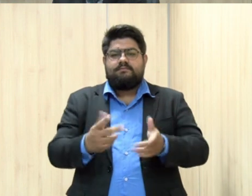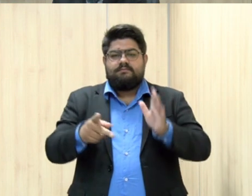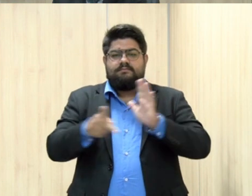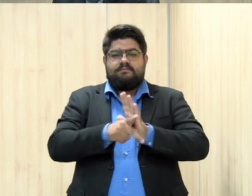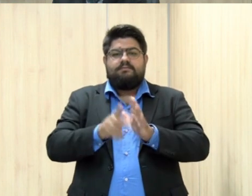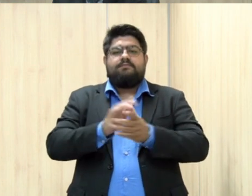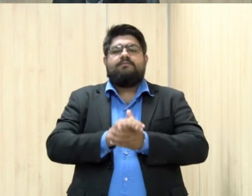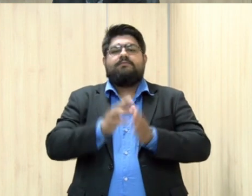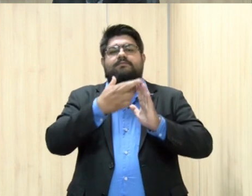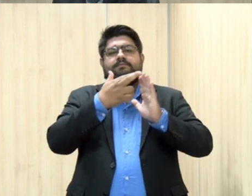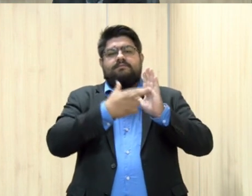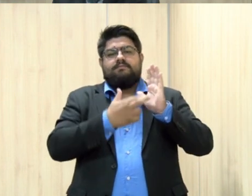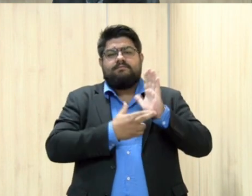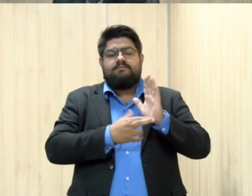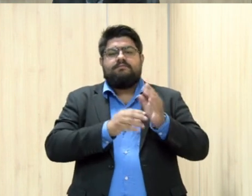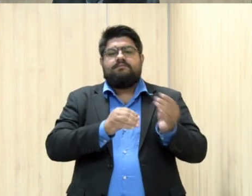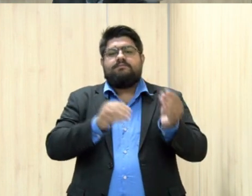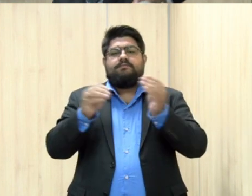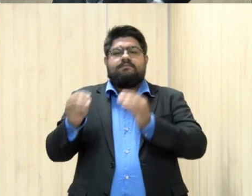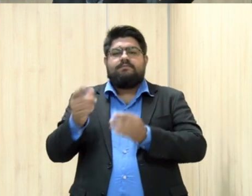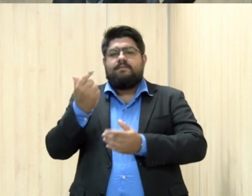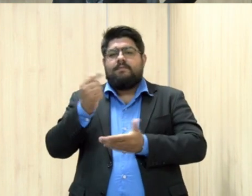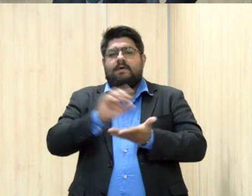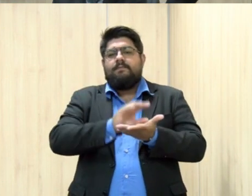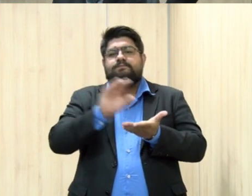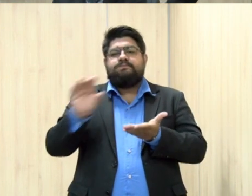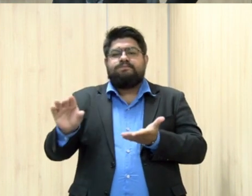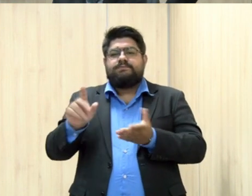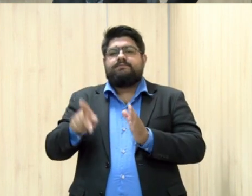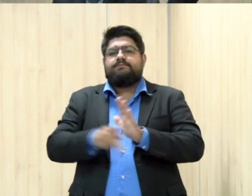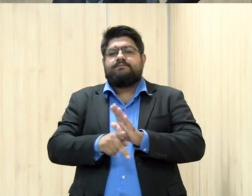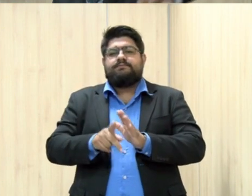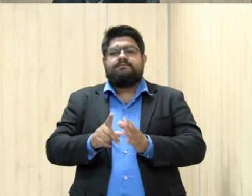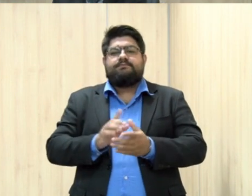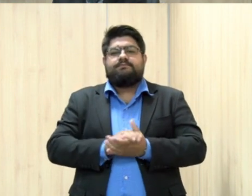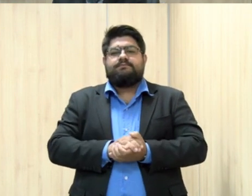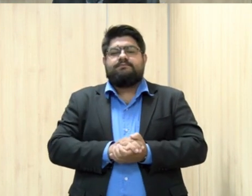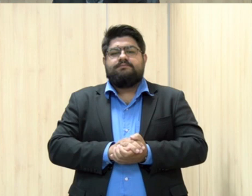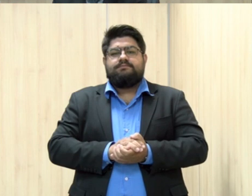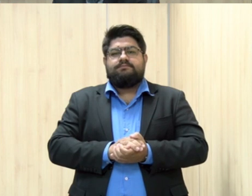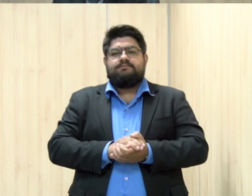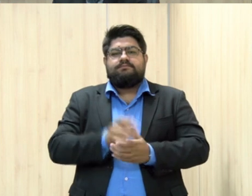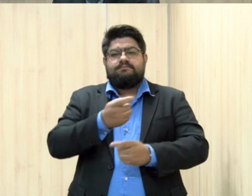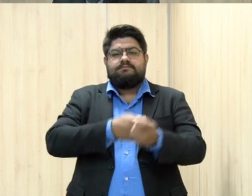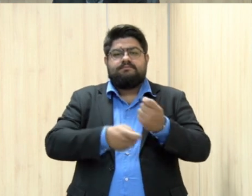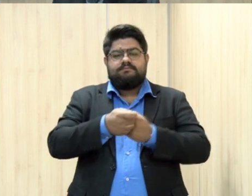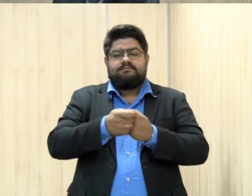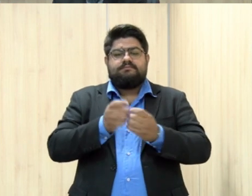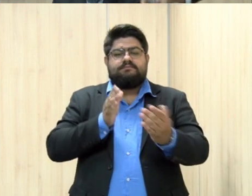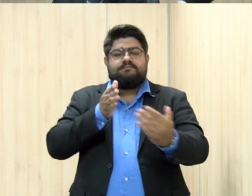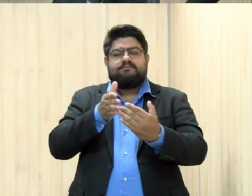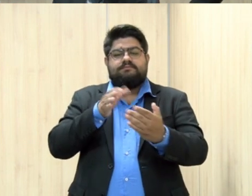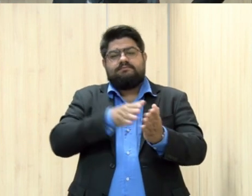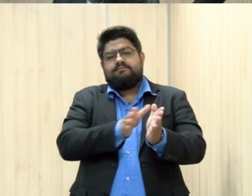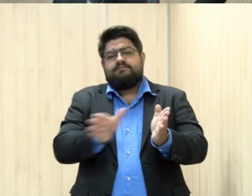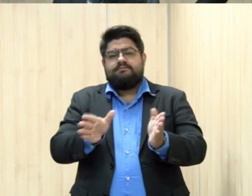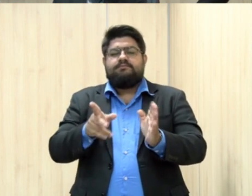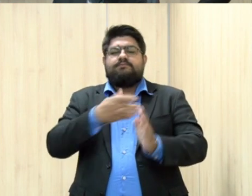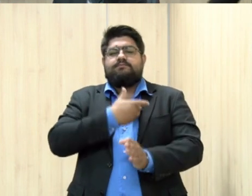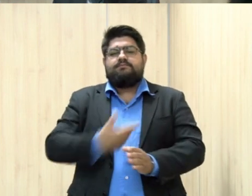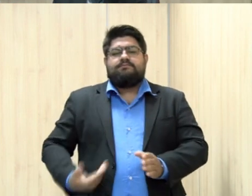sobre a regulamentação de transferência de recurso da administração direta e indireta do Poder Executivo